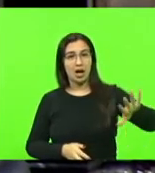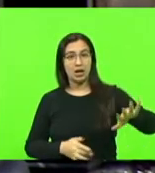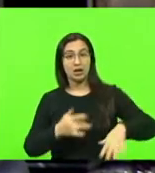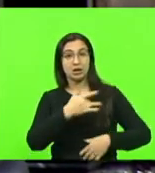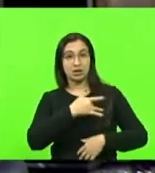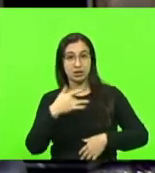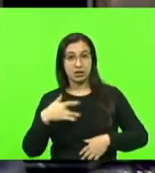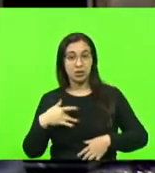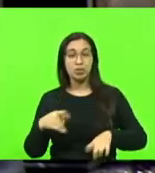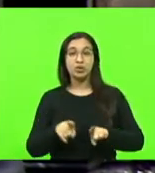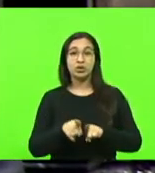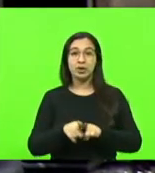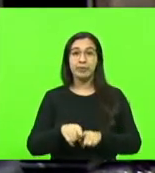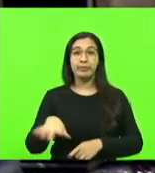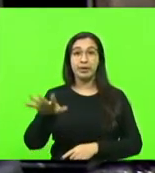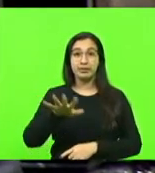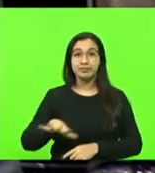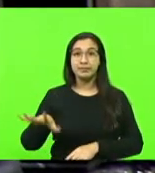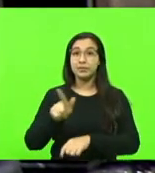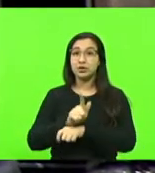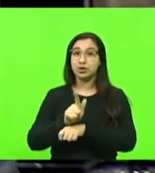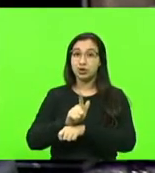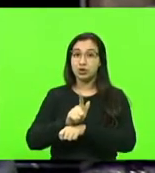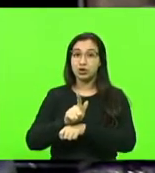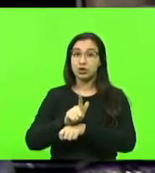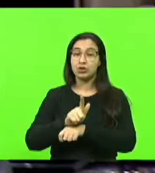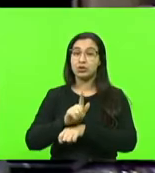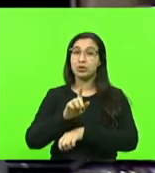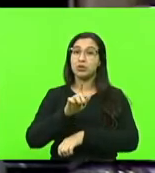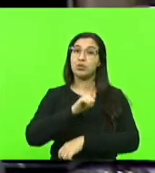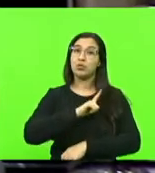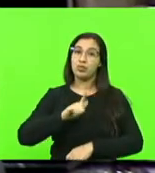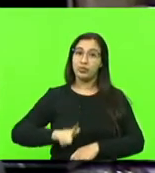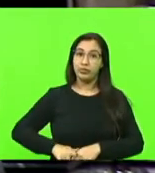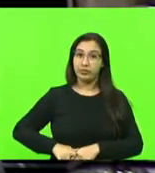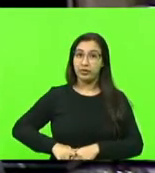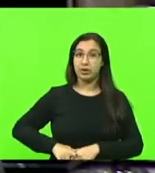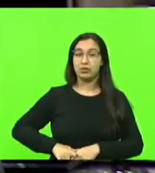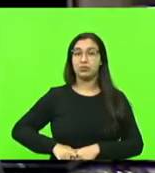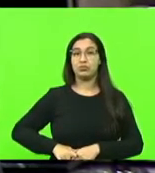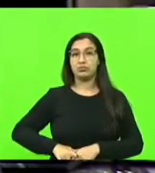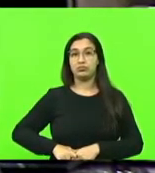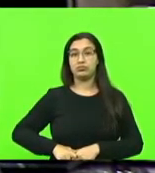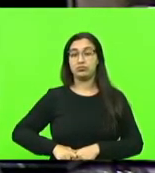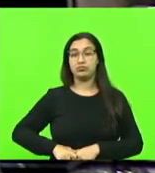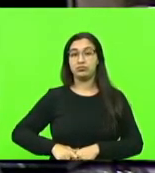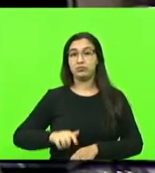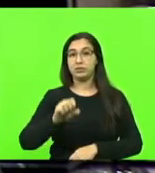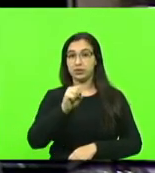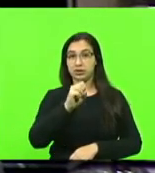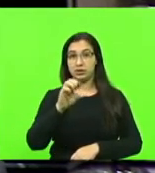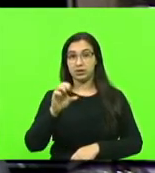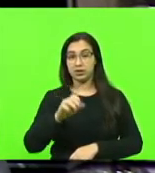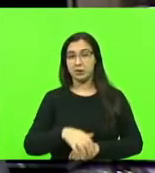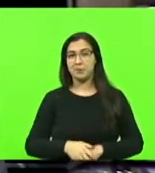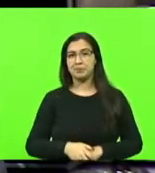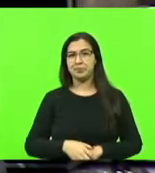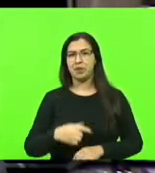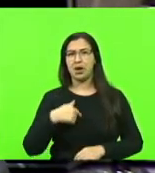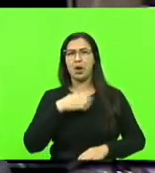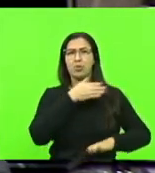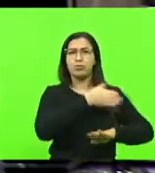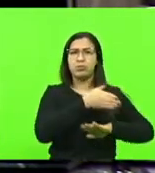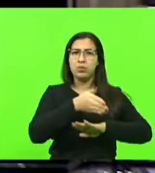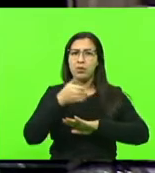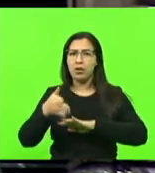da própria gestão de governo do Estado de Santa Catarina. Nos meus roteiros de trabalho